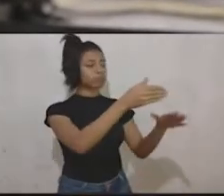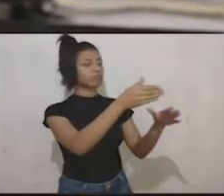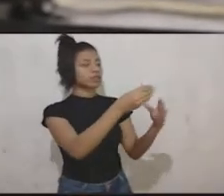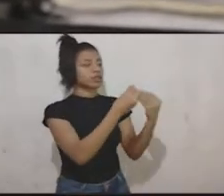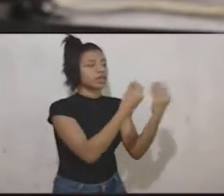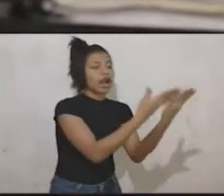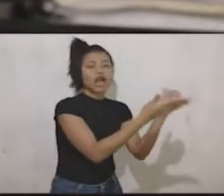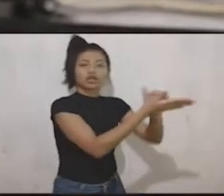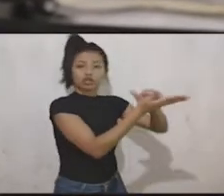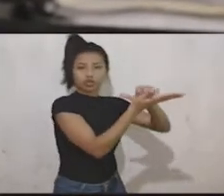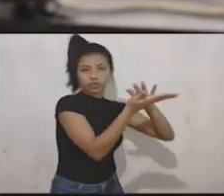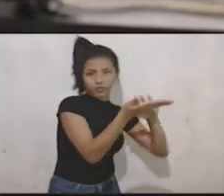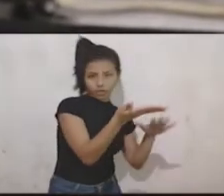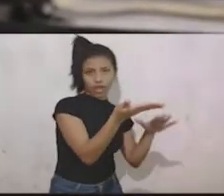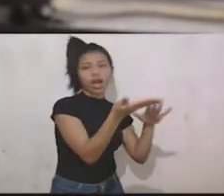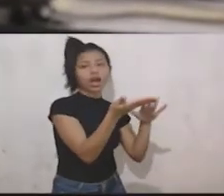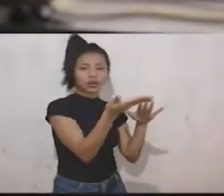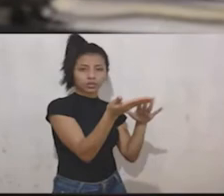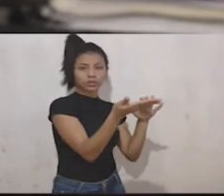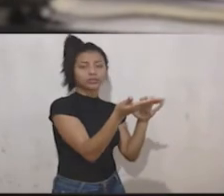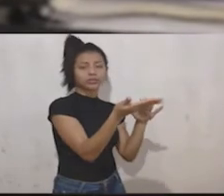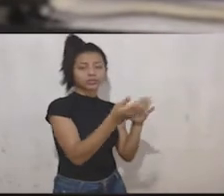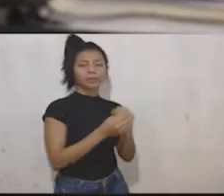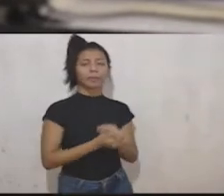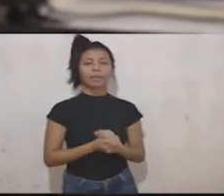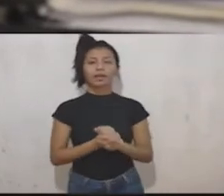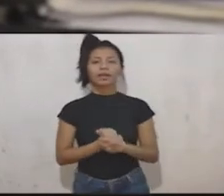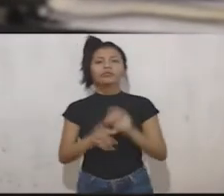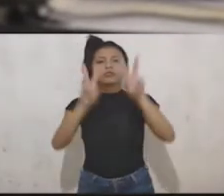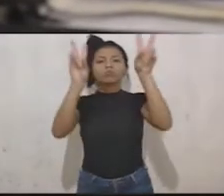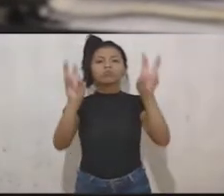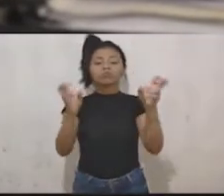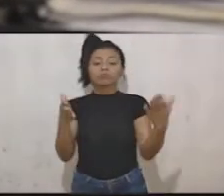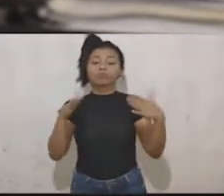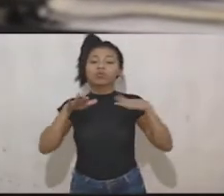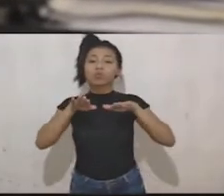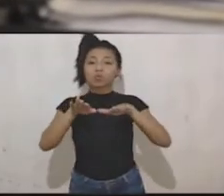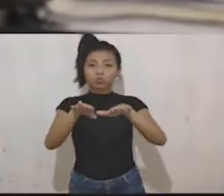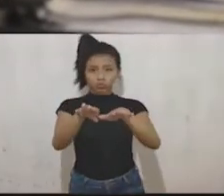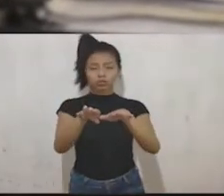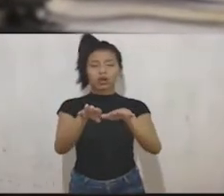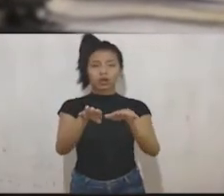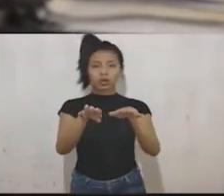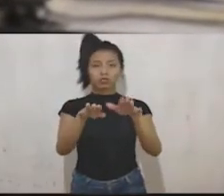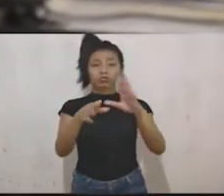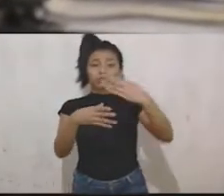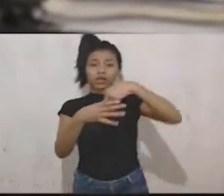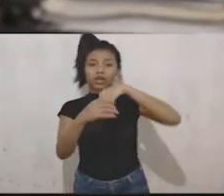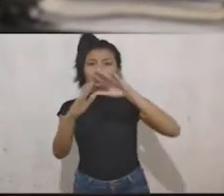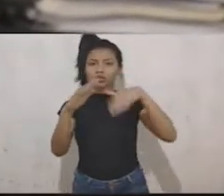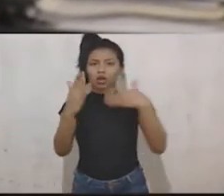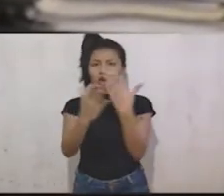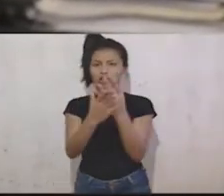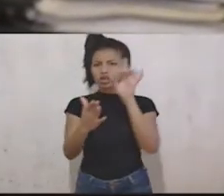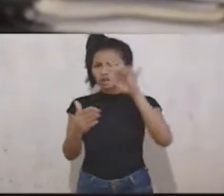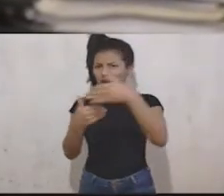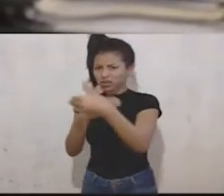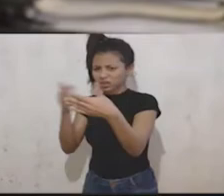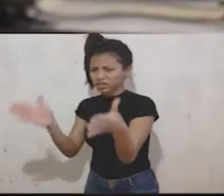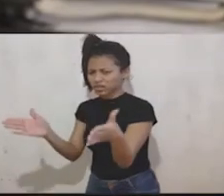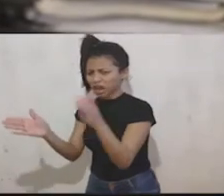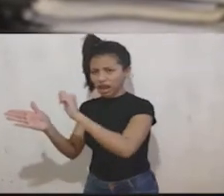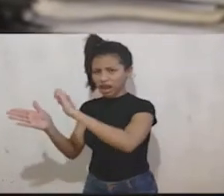Falando um pouco sobre a inclusão dentro da escola, que ela não acontece somente na sala de atendimento e a